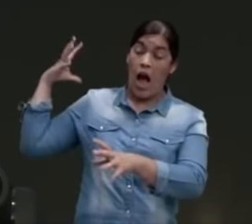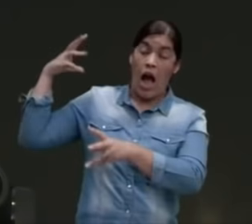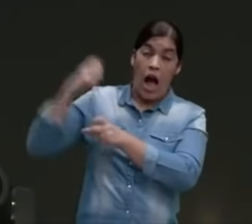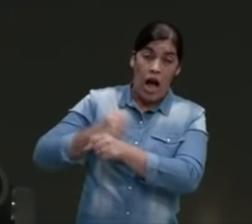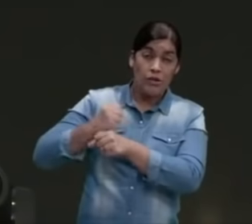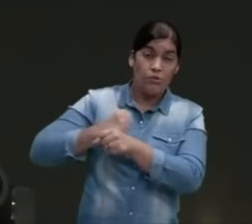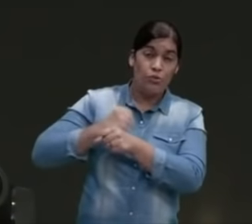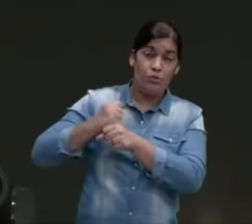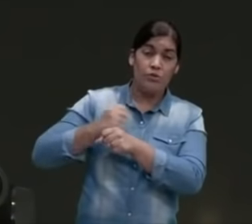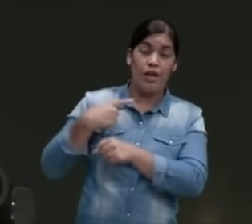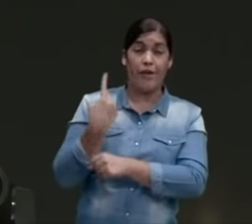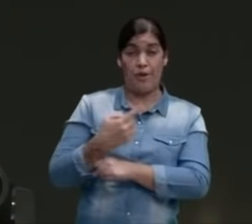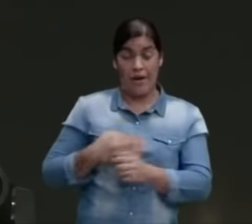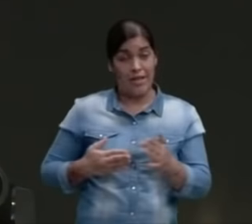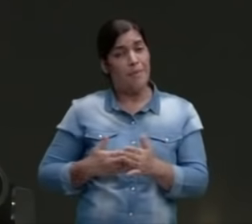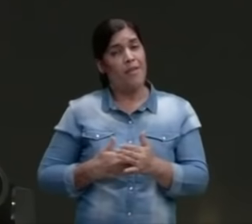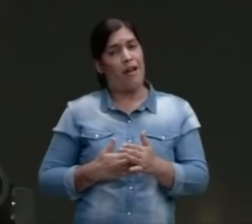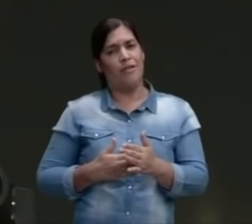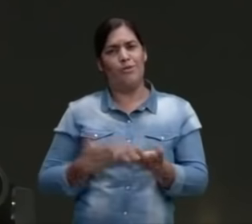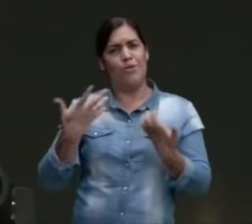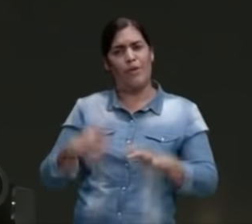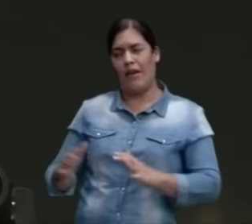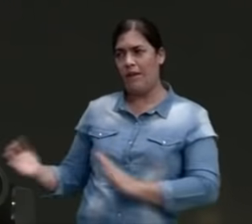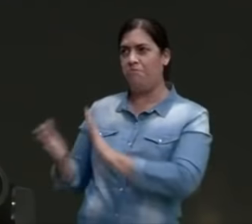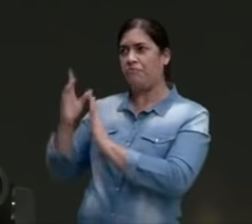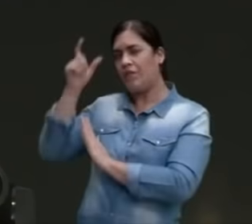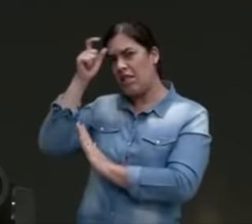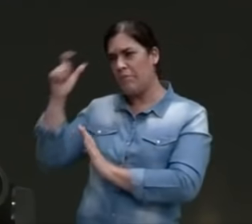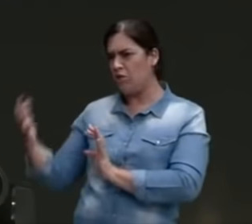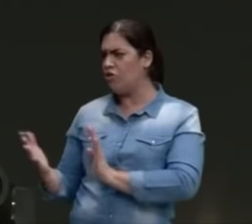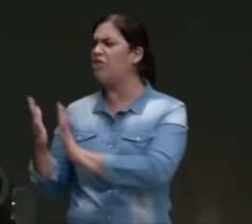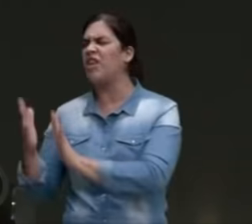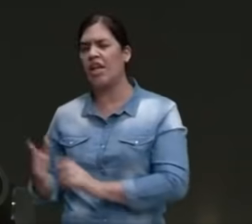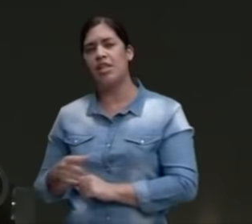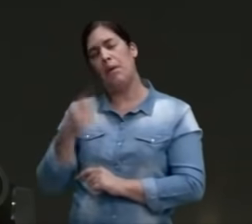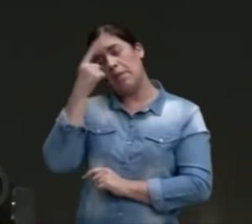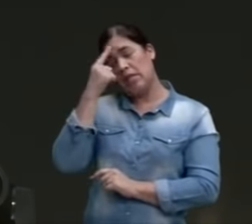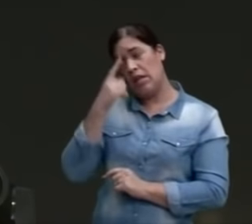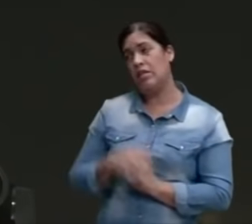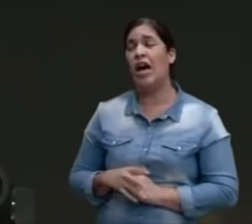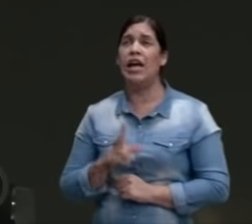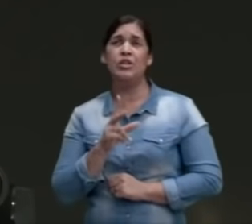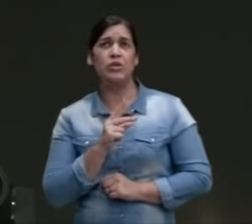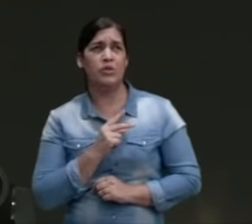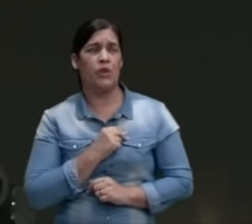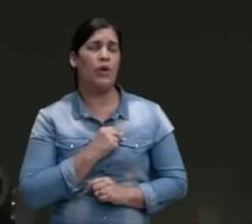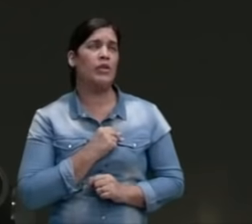nós somos limitados. Então não queira bater de frente com o inimigo. Também não fique pensando assim: nossa, né?